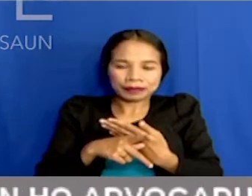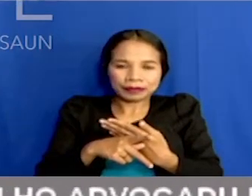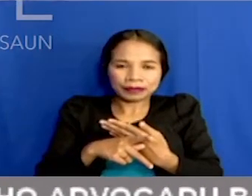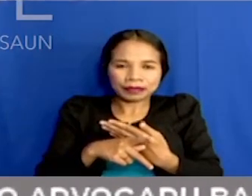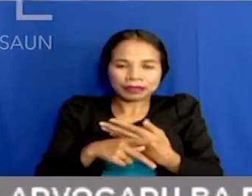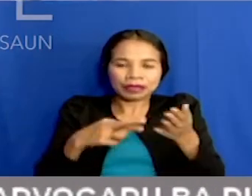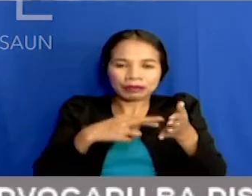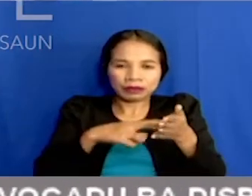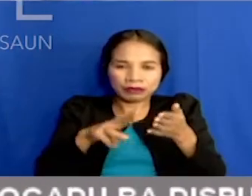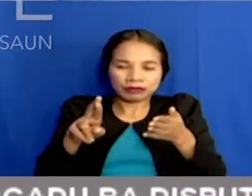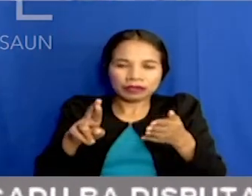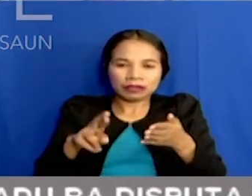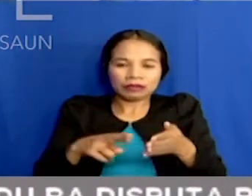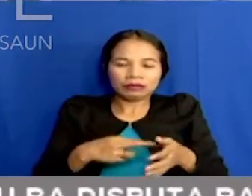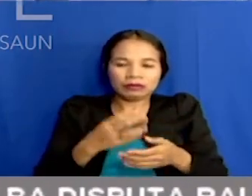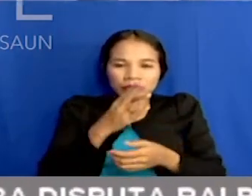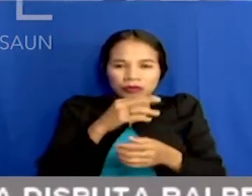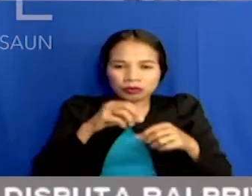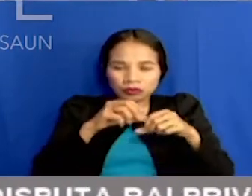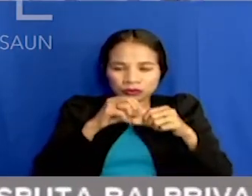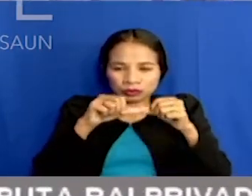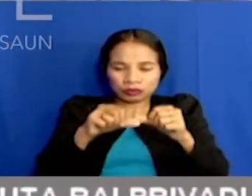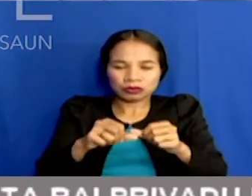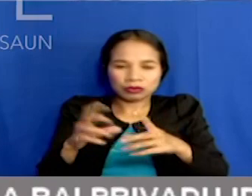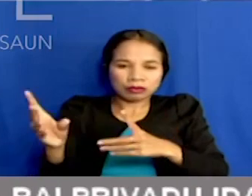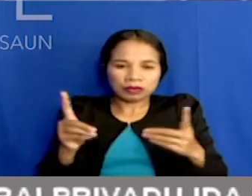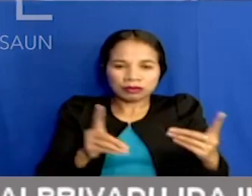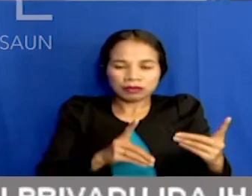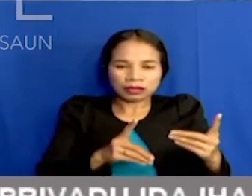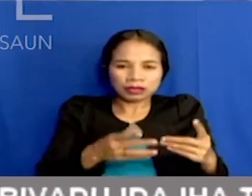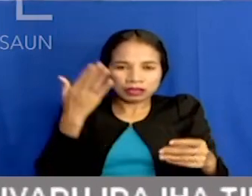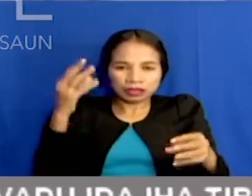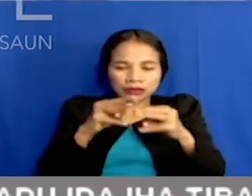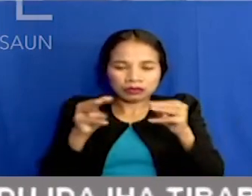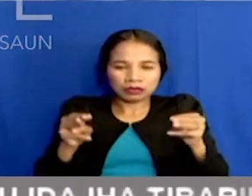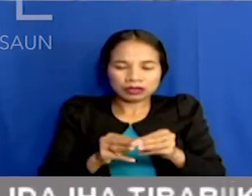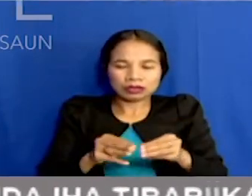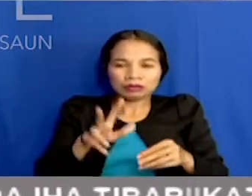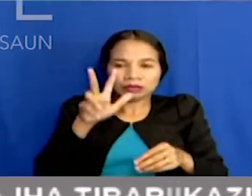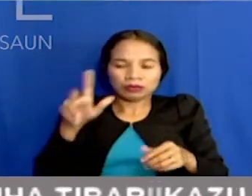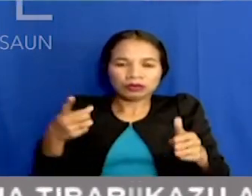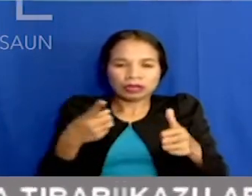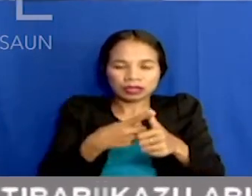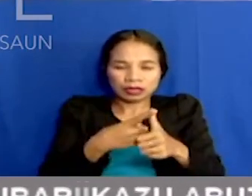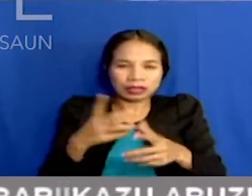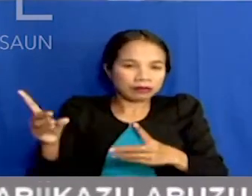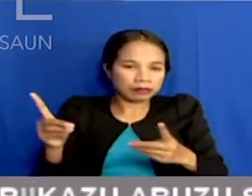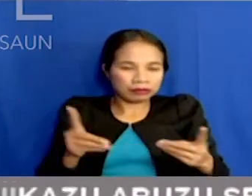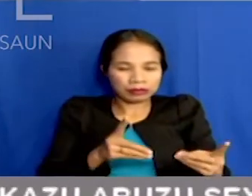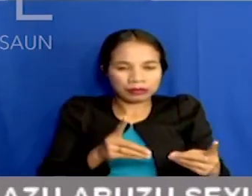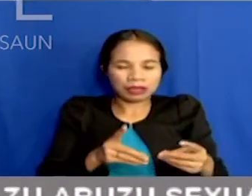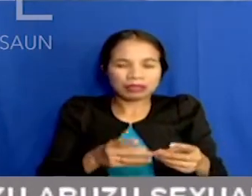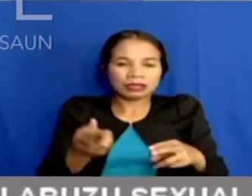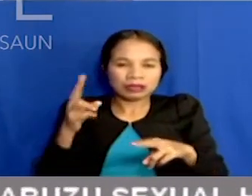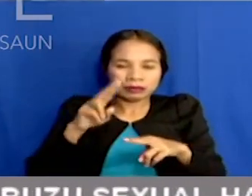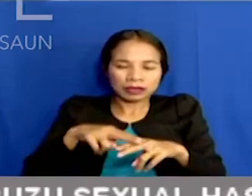aprovado ona no continua se implementa iha município tolu hane san piloto e depois se estende tanto na